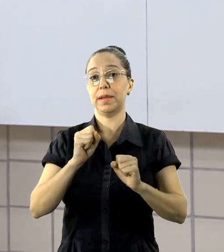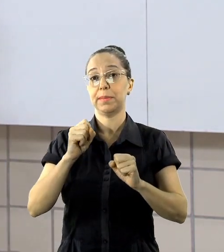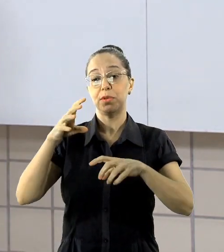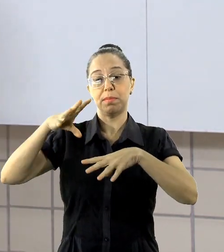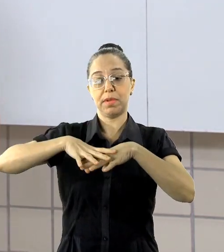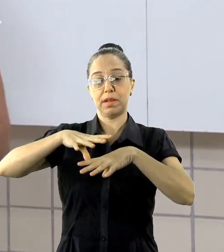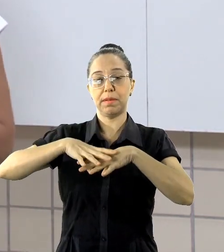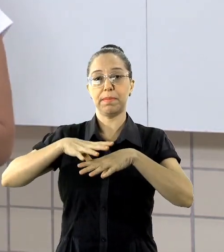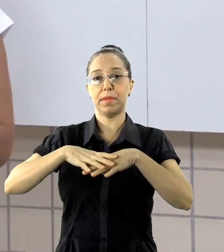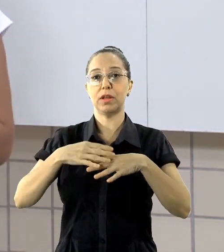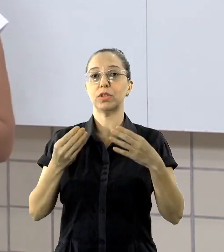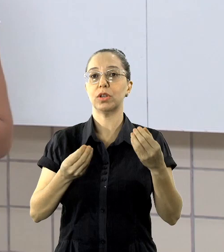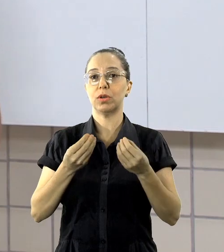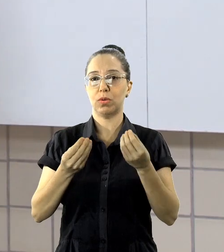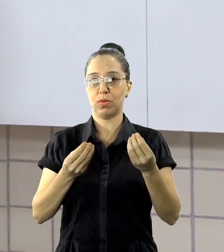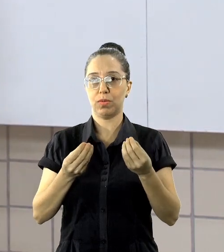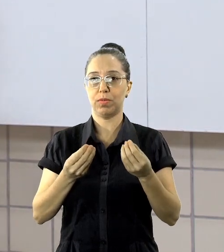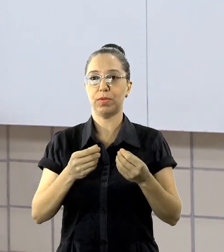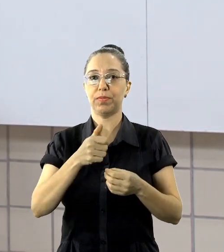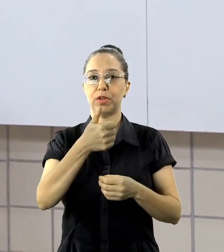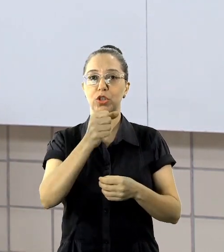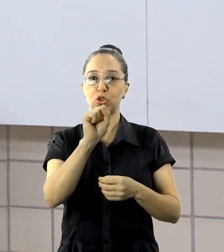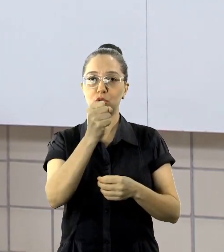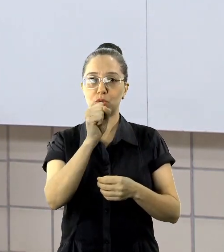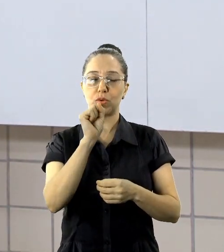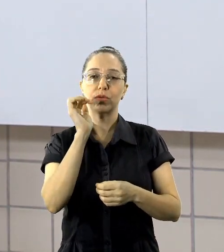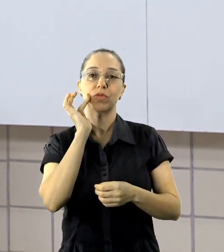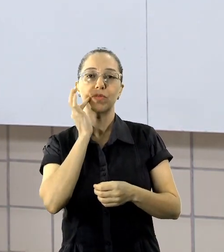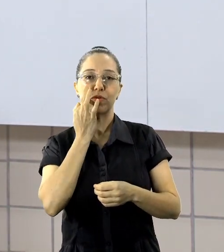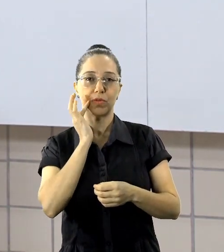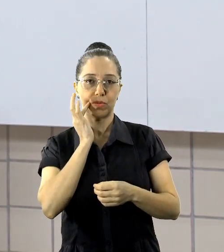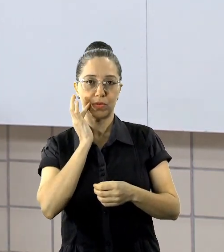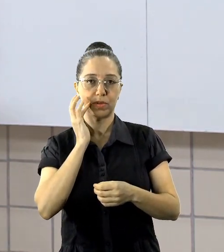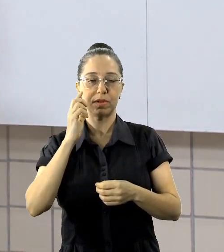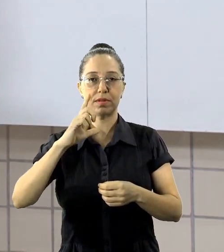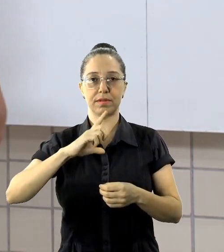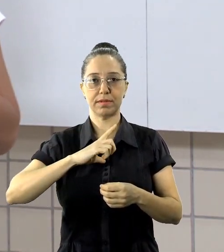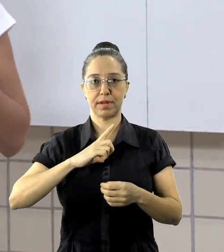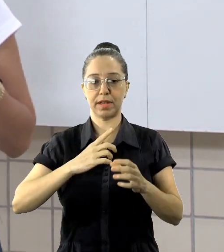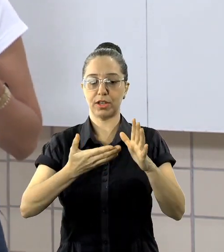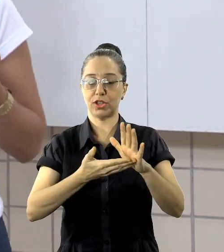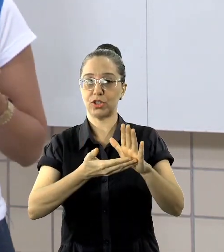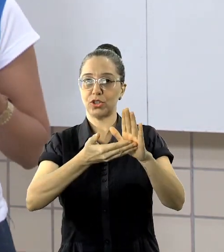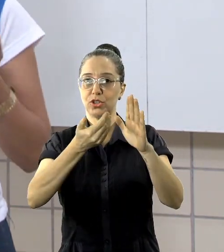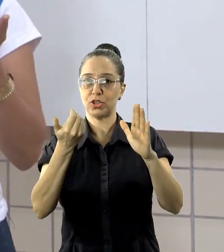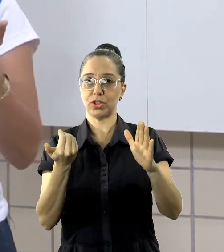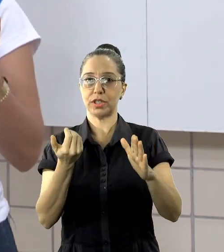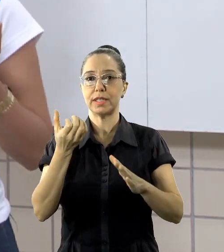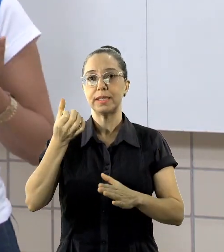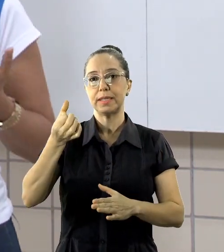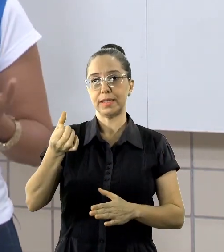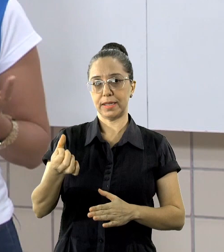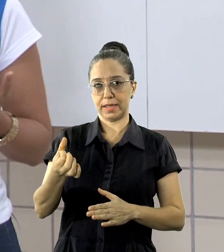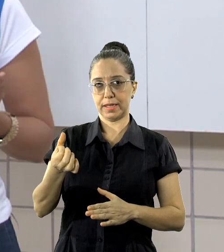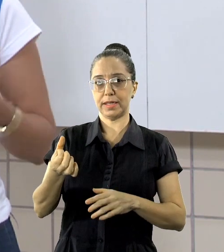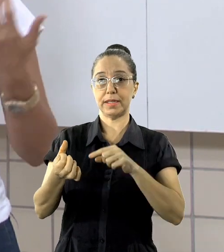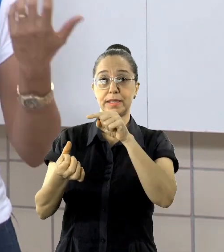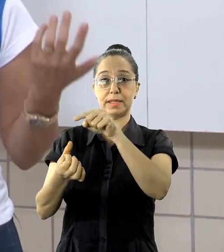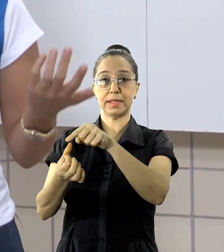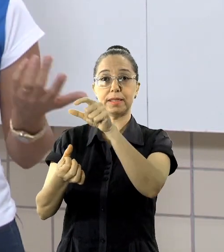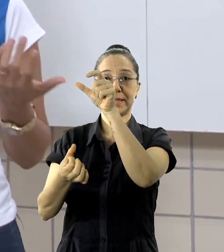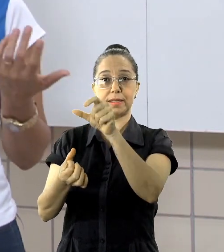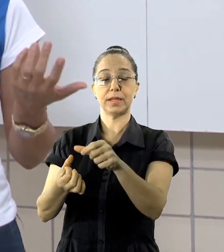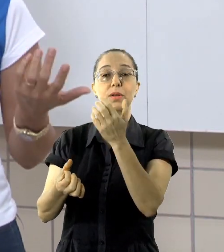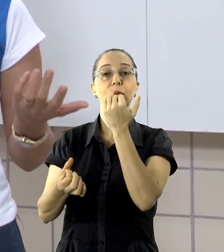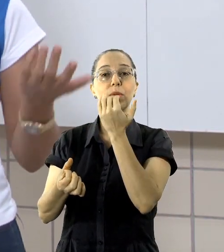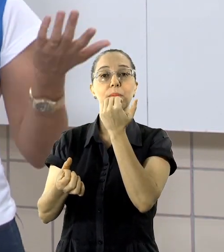matemática, tendo que as 18 frutas que tínhamos, nós vamos retirar 6, porque o Bruno comeu, e vai